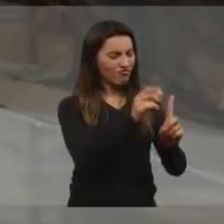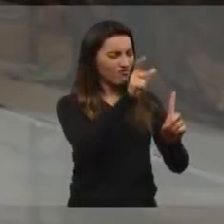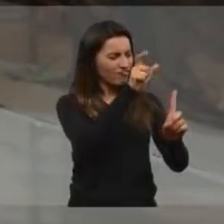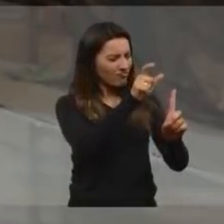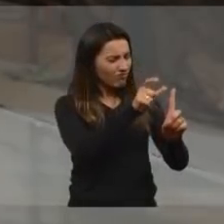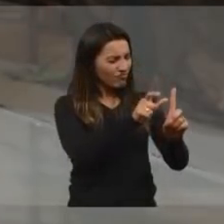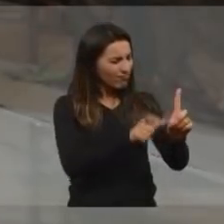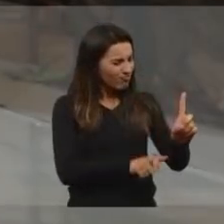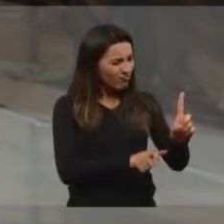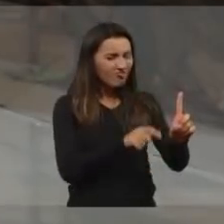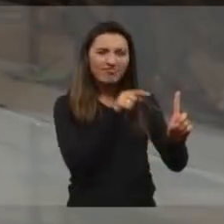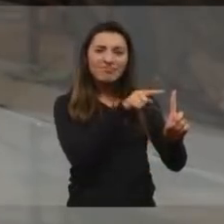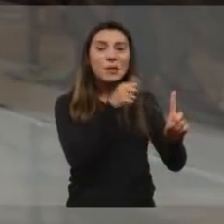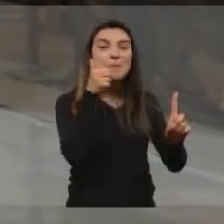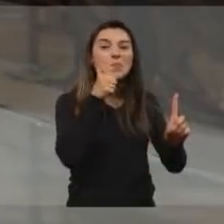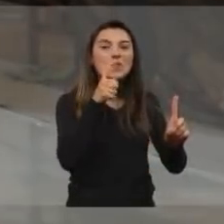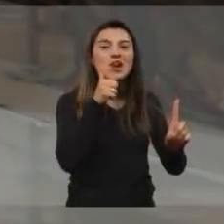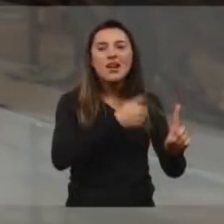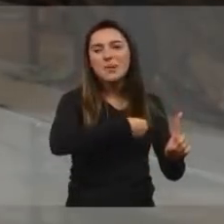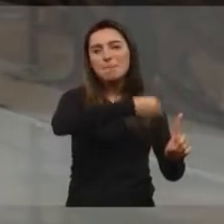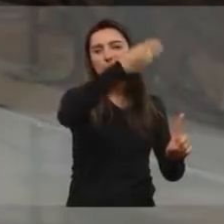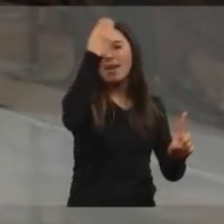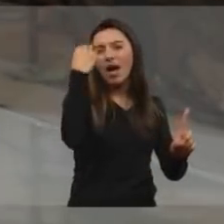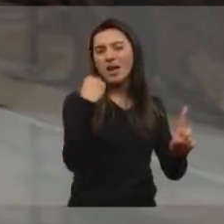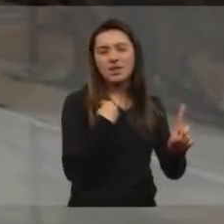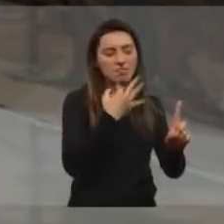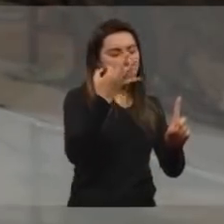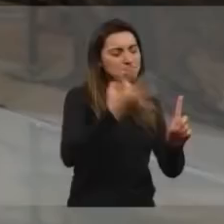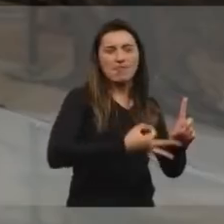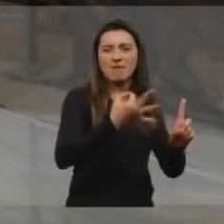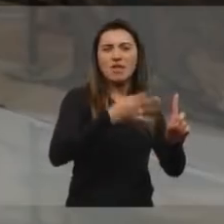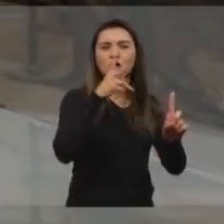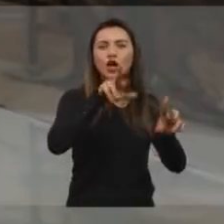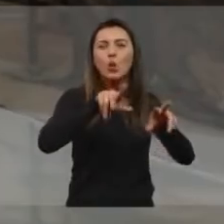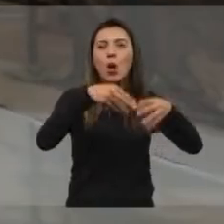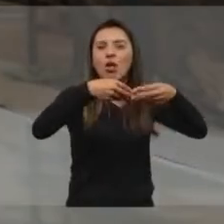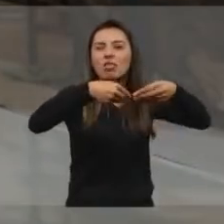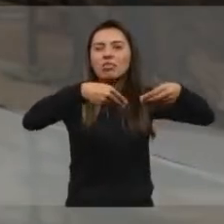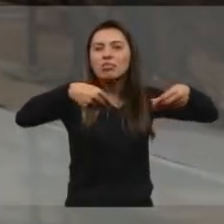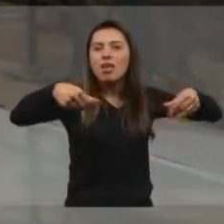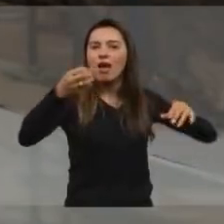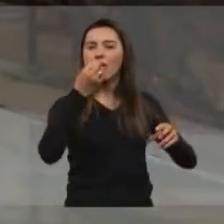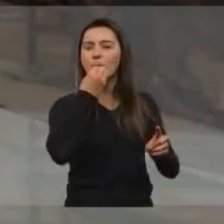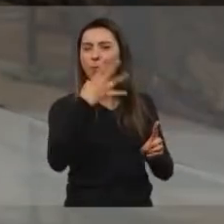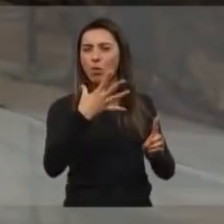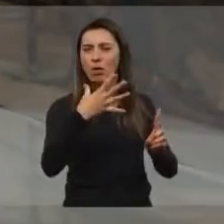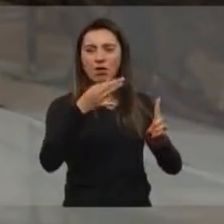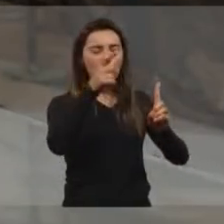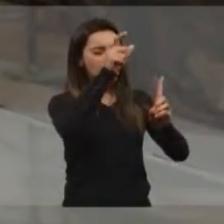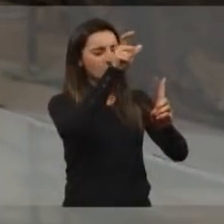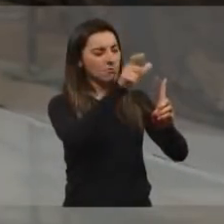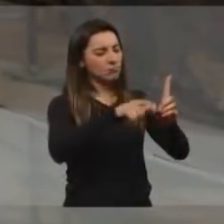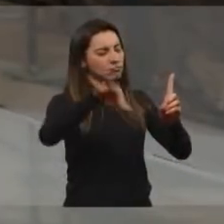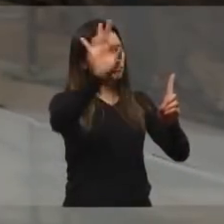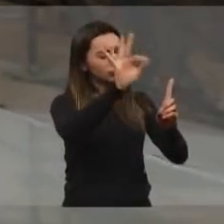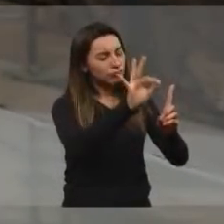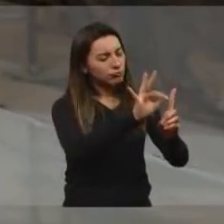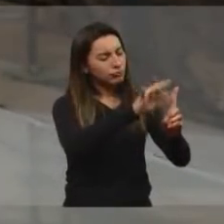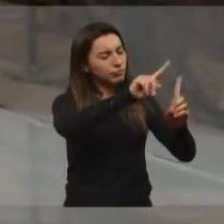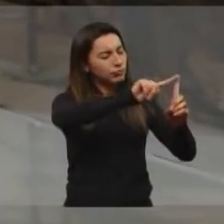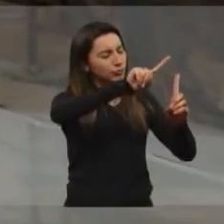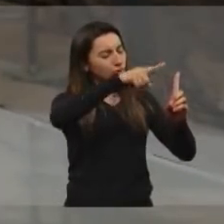no ventre de maria dando fruto bendito do seu ventre jesus